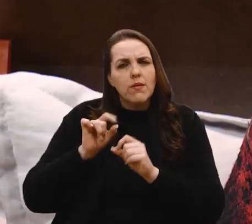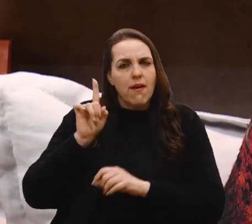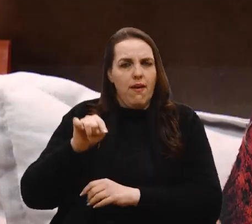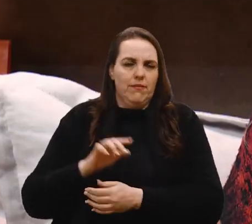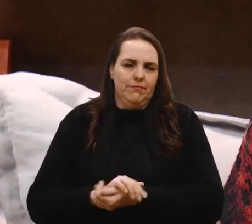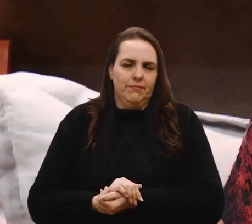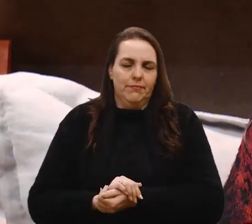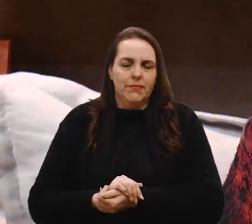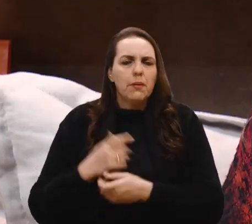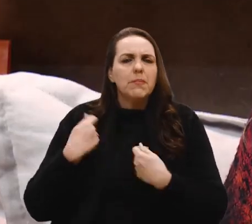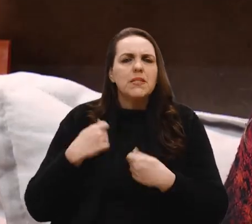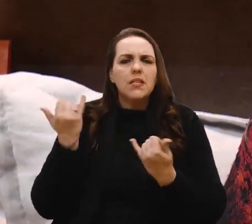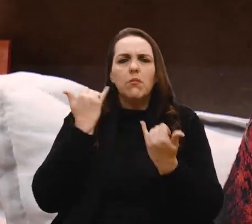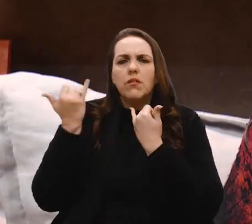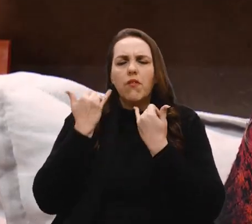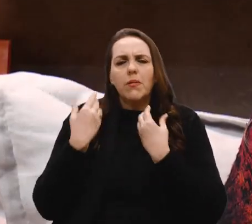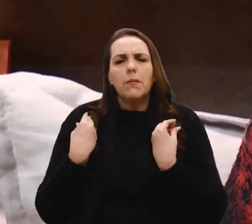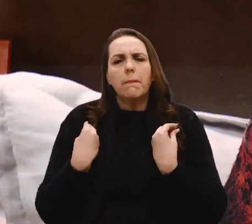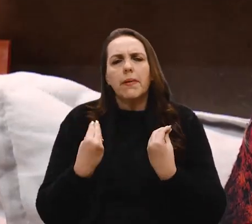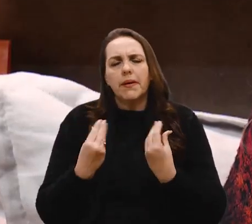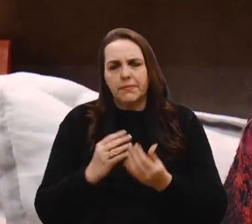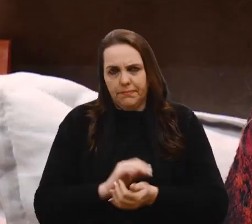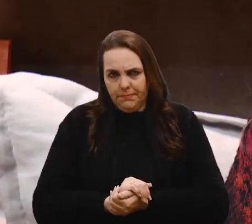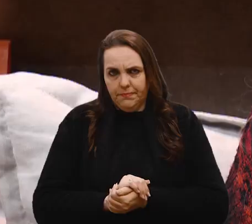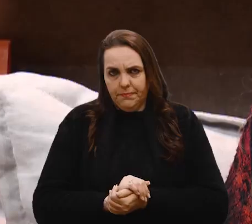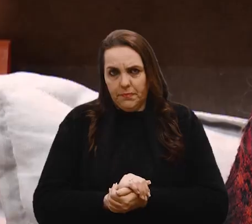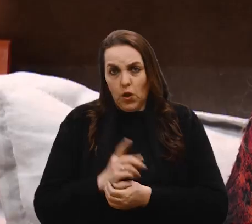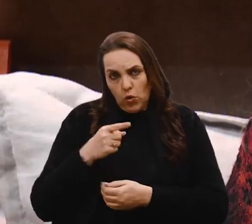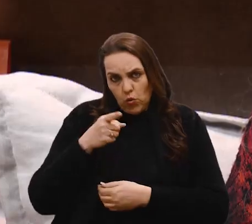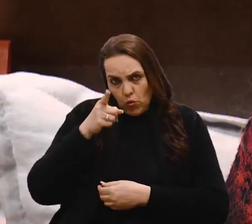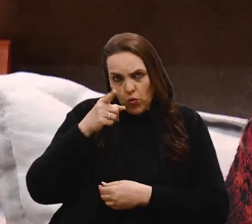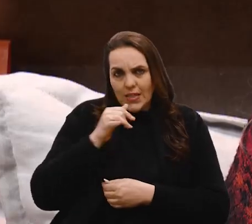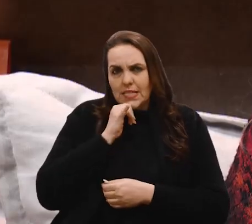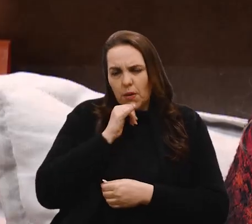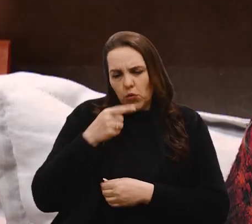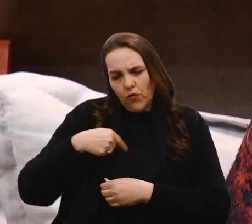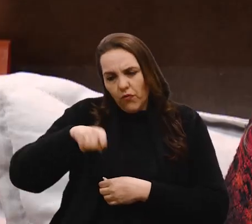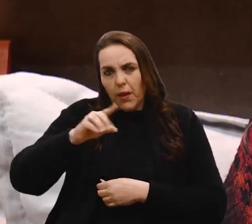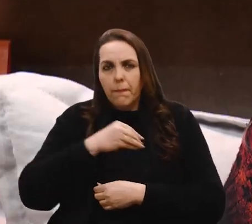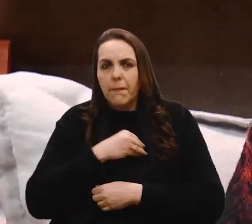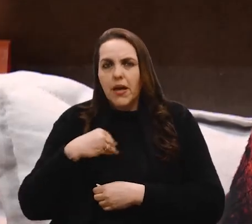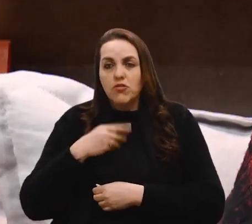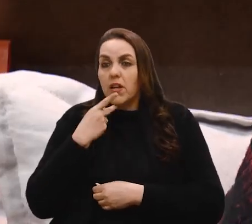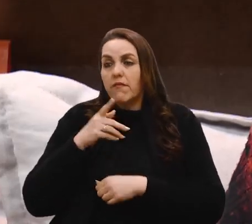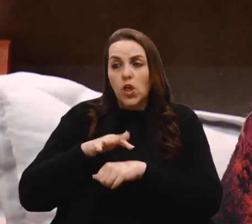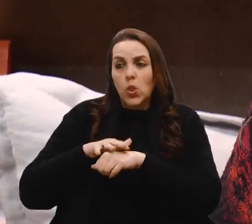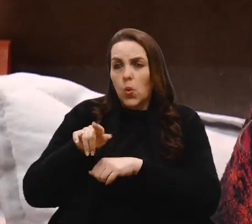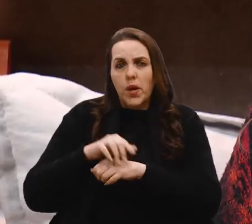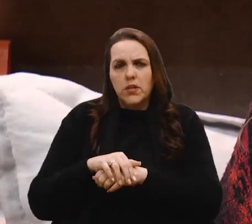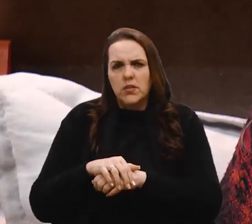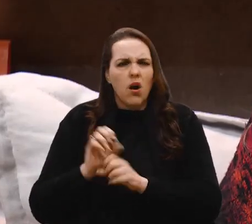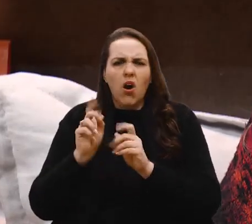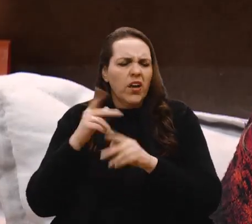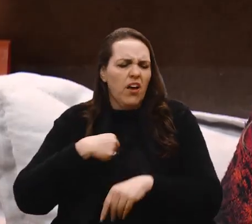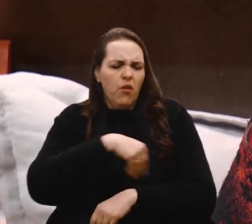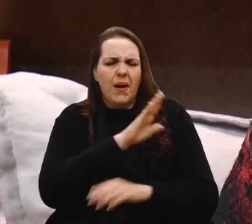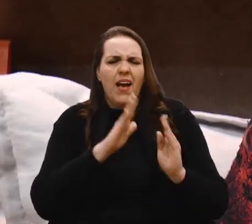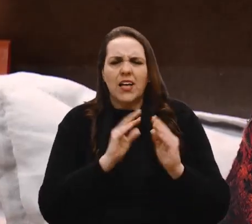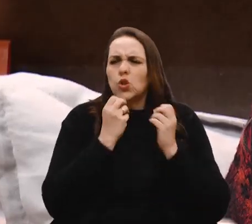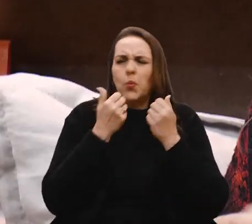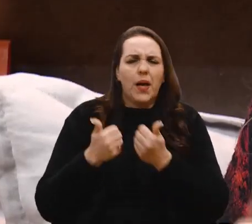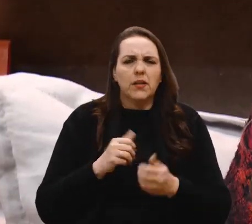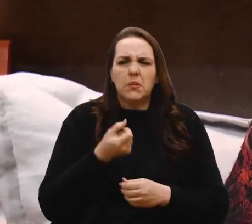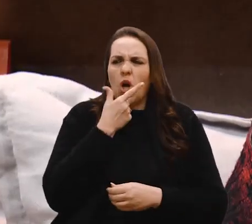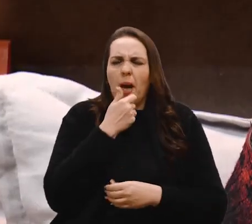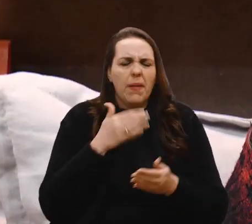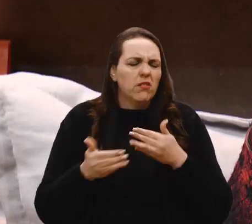precisa de informação? Se você for ao médico e ele te disser que você tem tal doença, você vai dizer, então tá bom, vou para casa, tá tudo certo. Ele deu esse